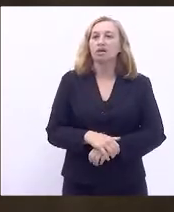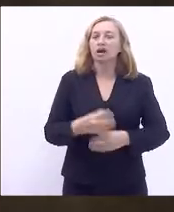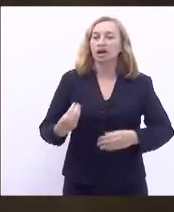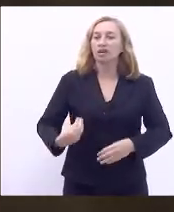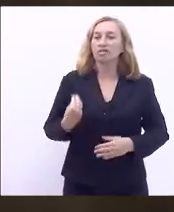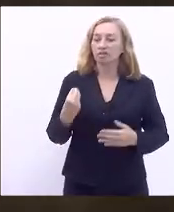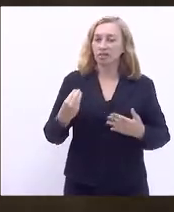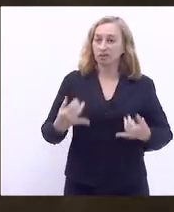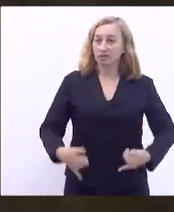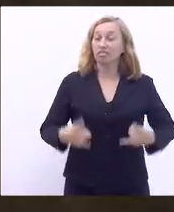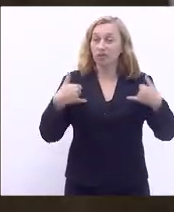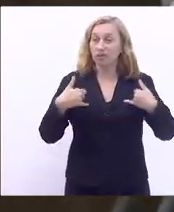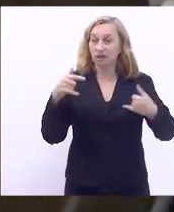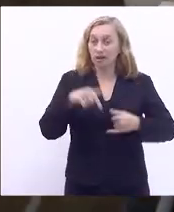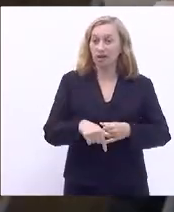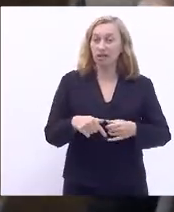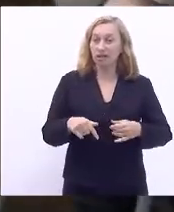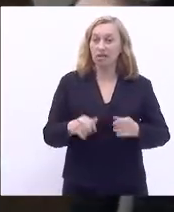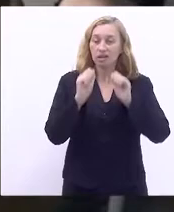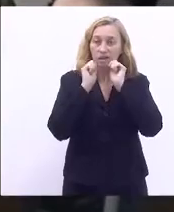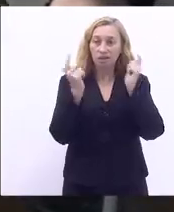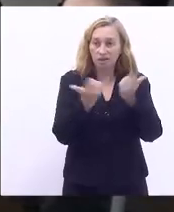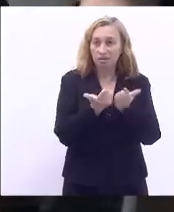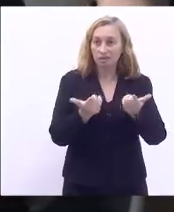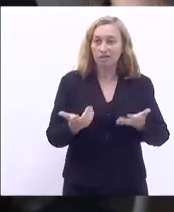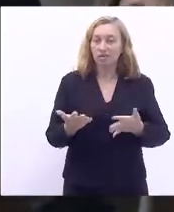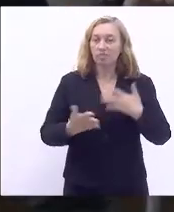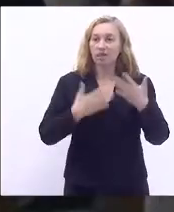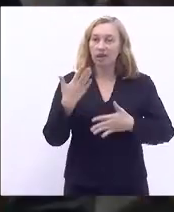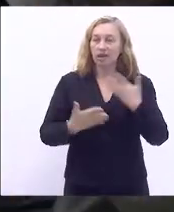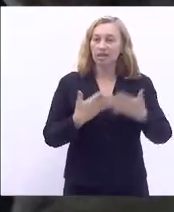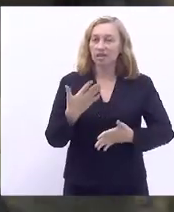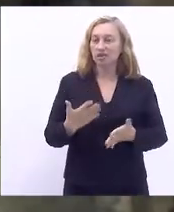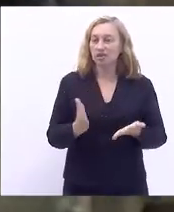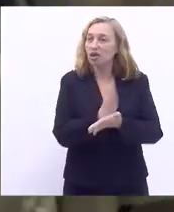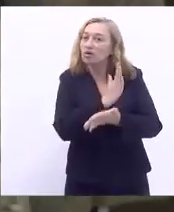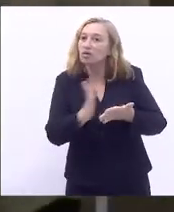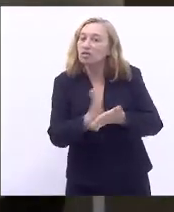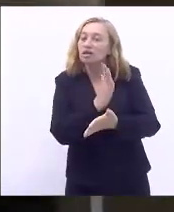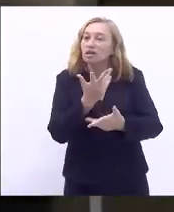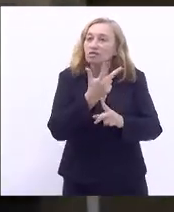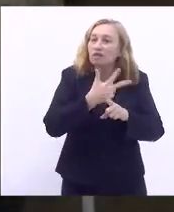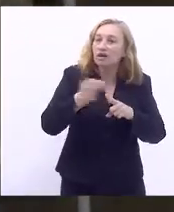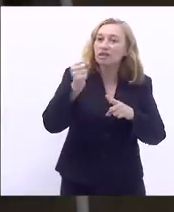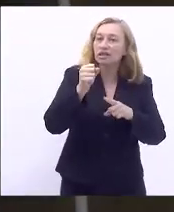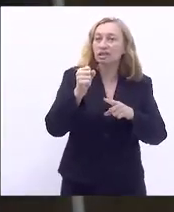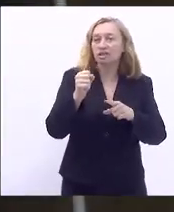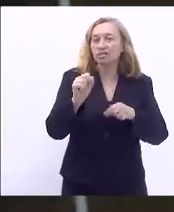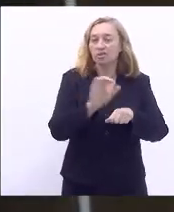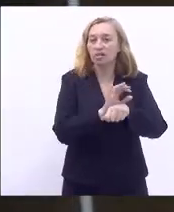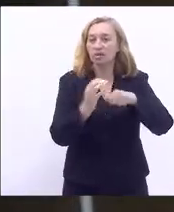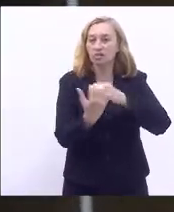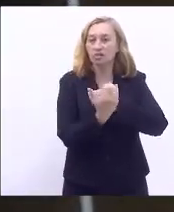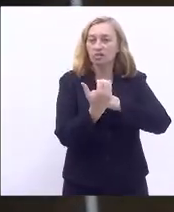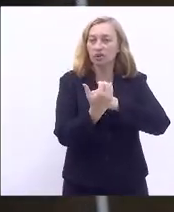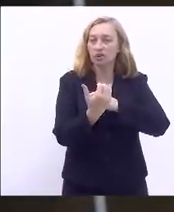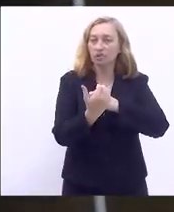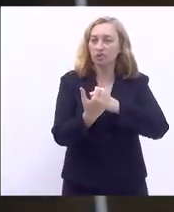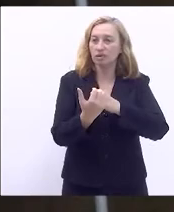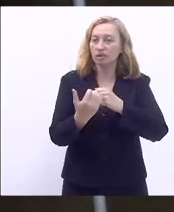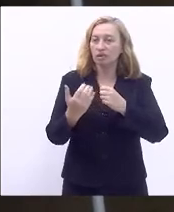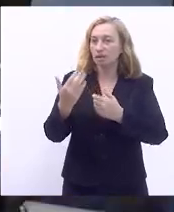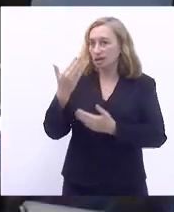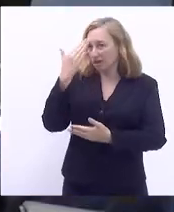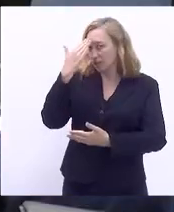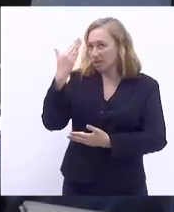na Assembleia Legislativa. Para dissabor de alguns, vencemos a Covid graças à bravura de homens como o General Pazuello.